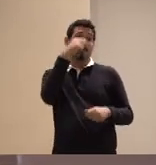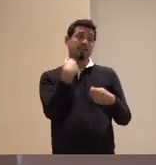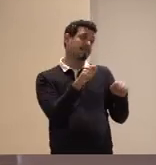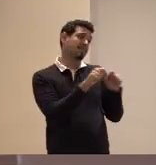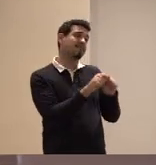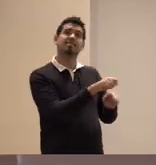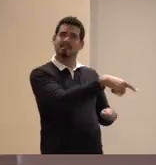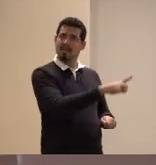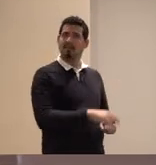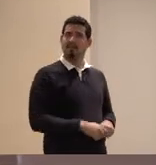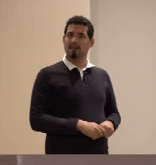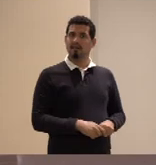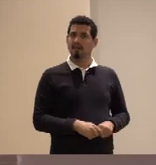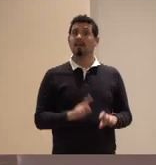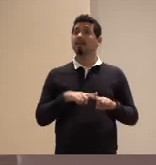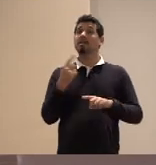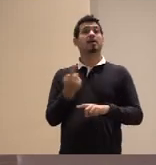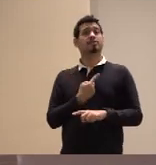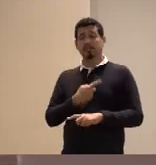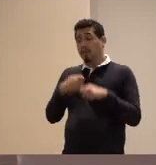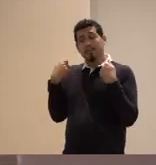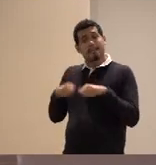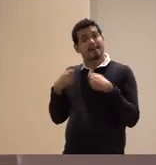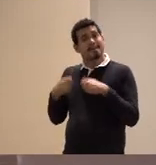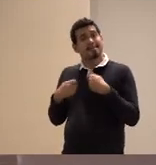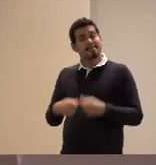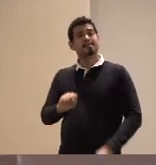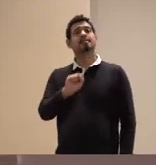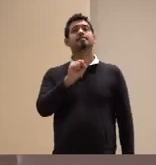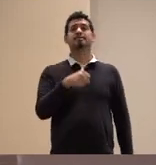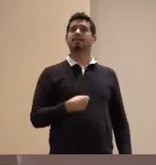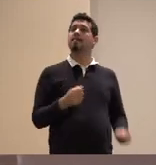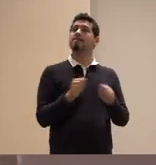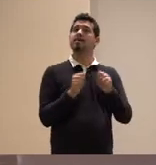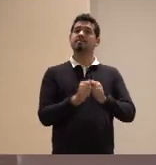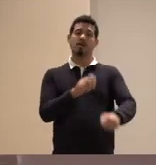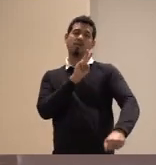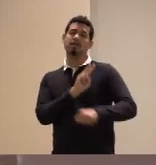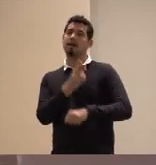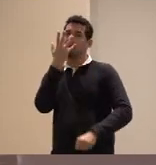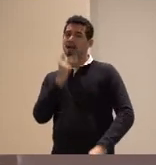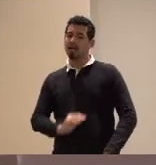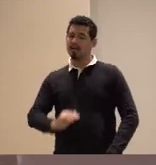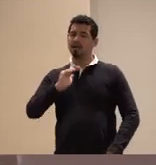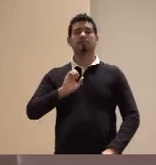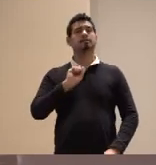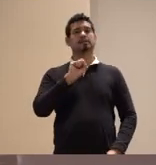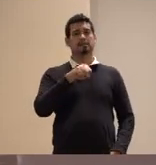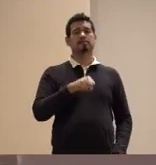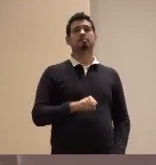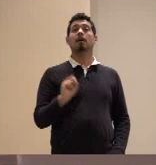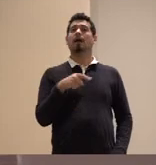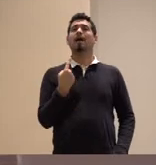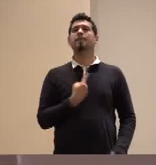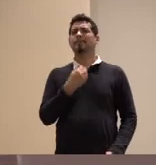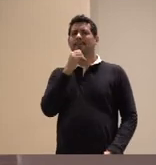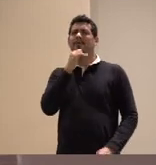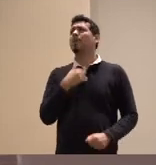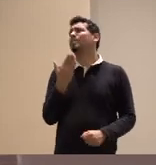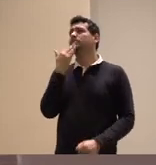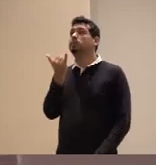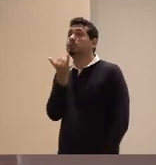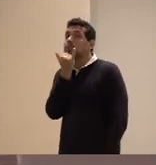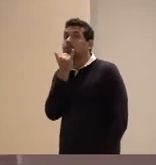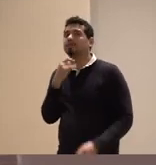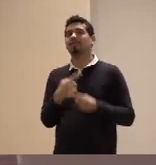fazer... E nós precisamos realmente fazer a proteção dos meninos e meninas. E aí eu vou pedir desculpa